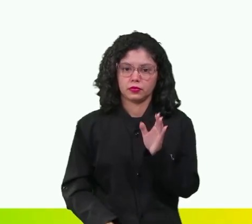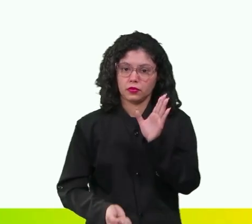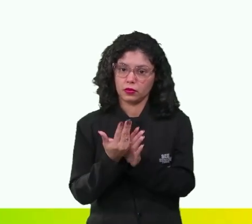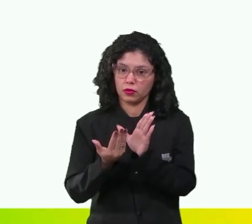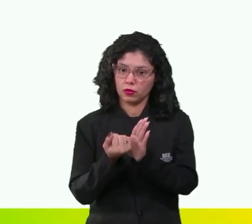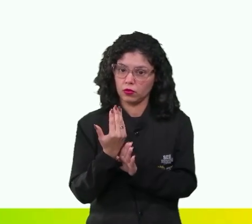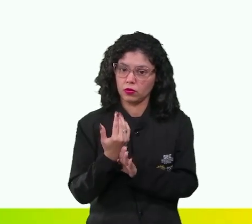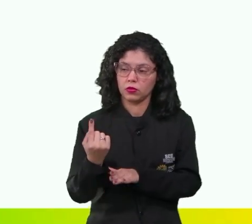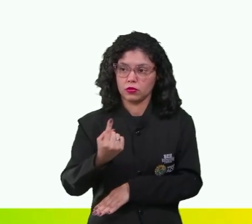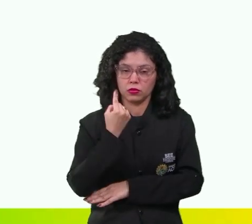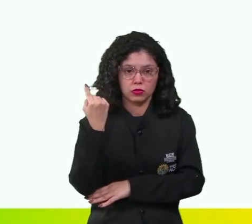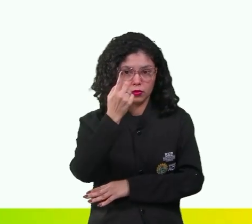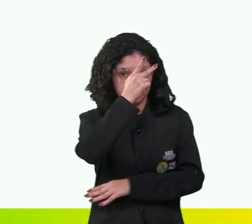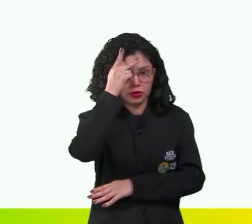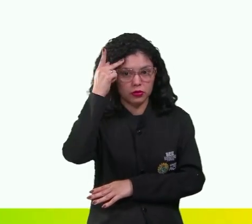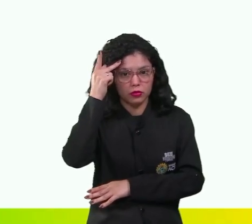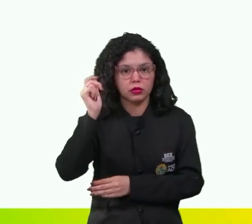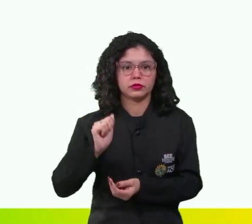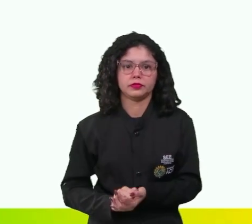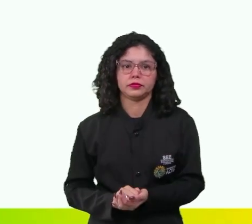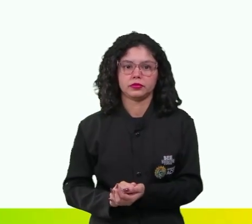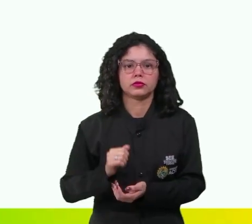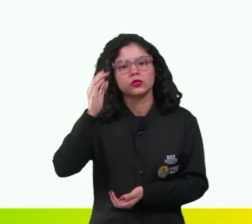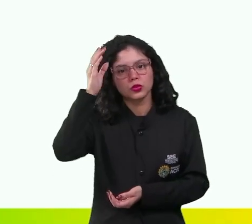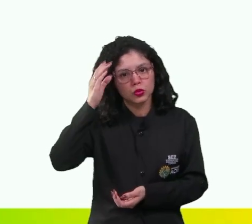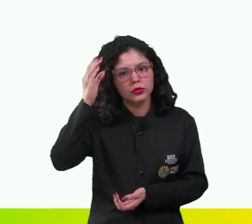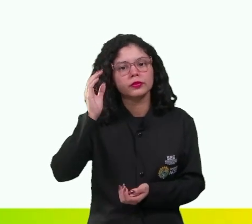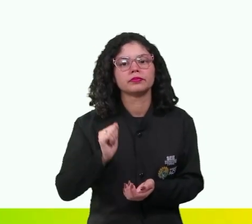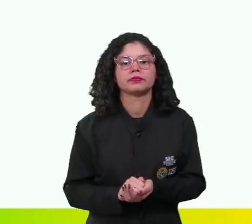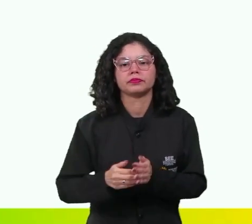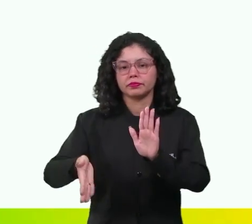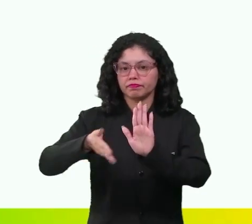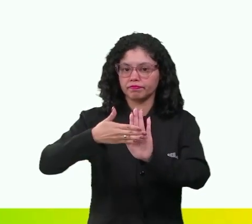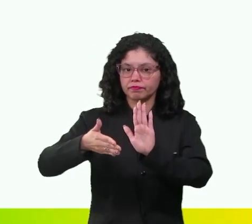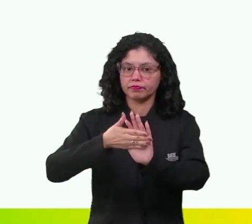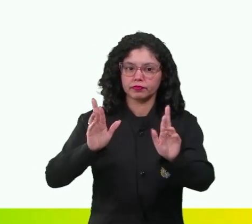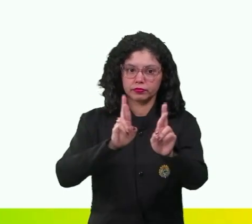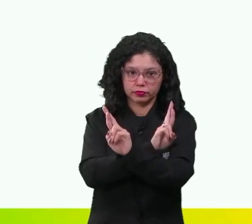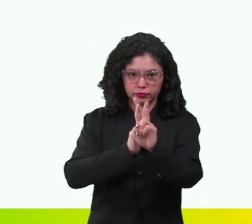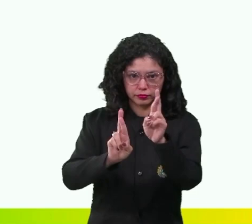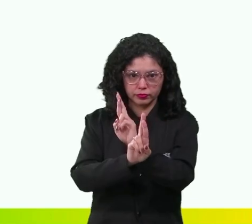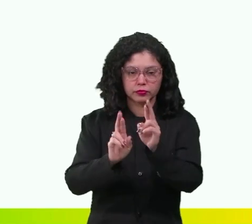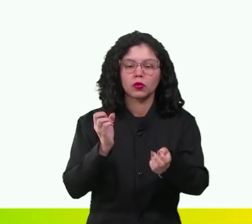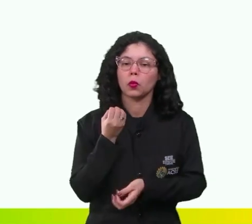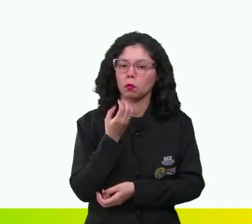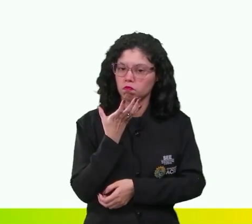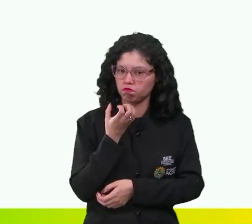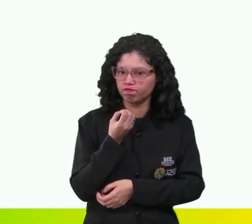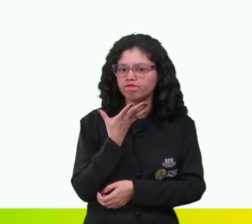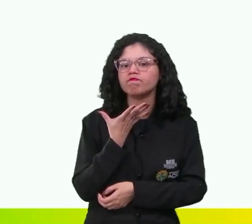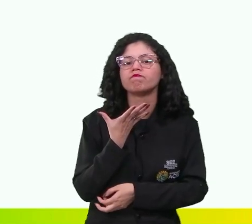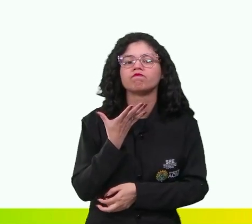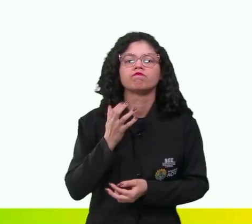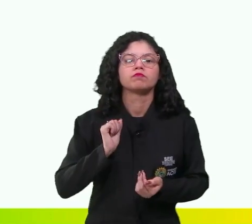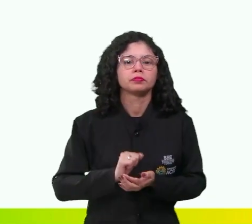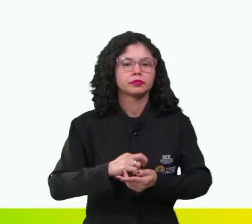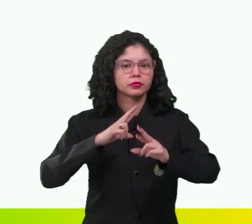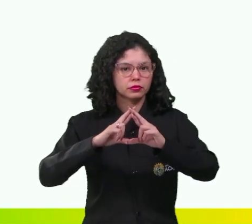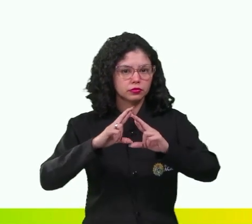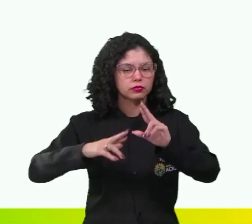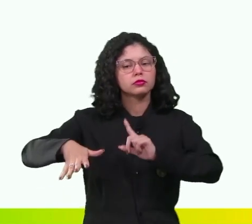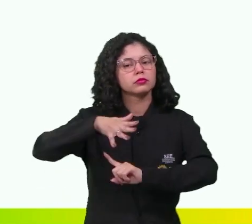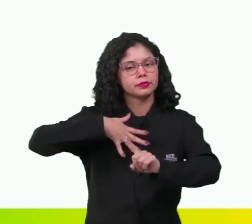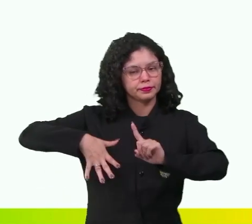contribuir para a formação de indivíduos conscientes e capazes de promover uma relação mais